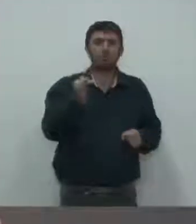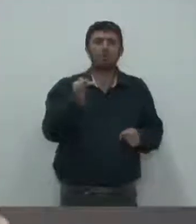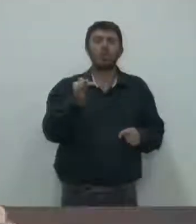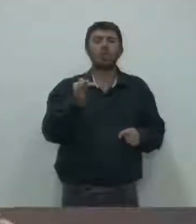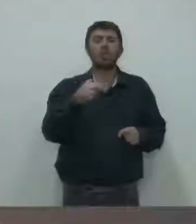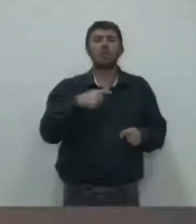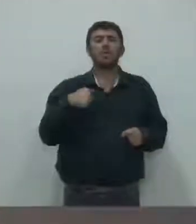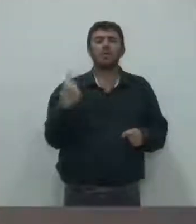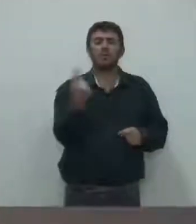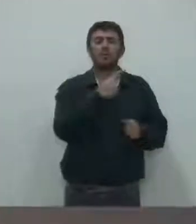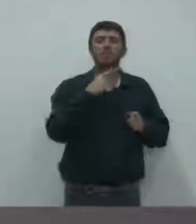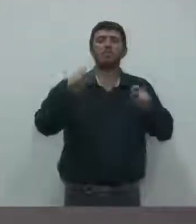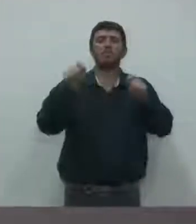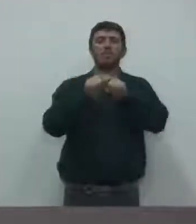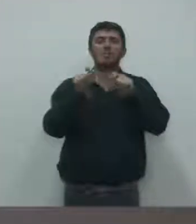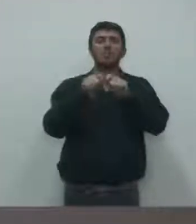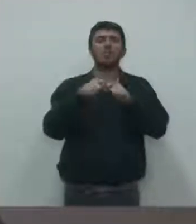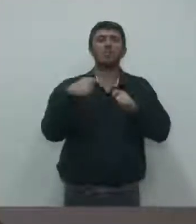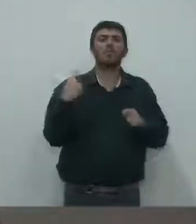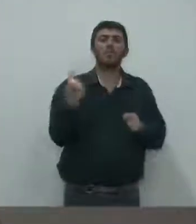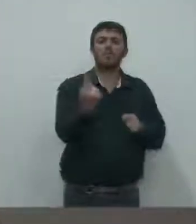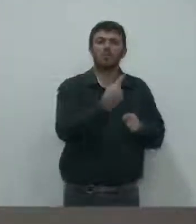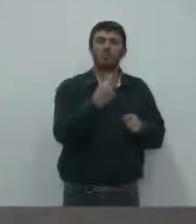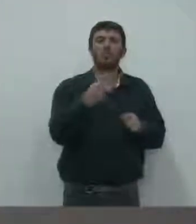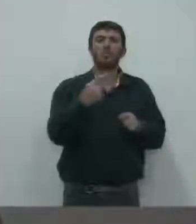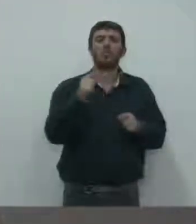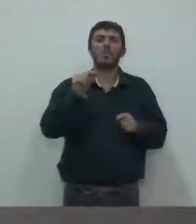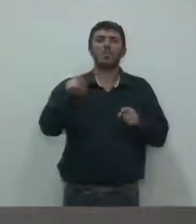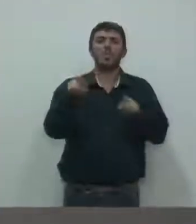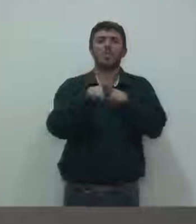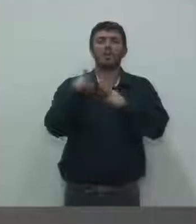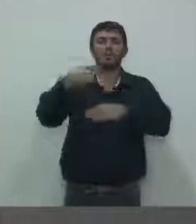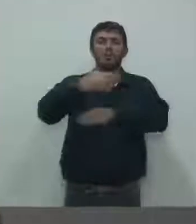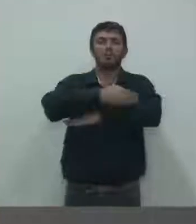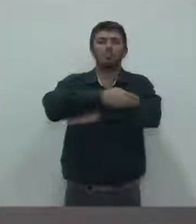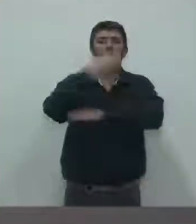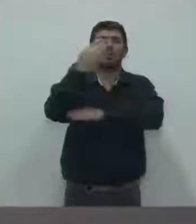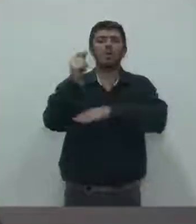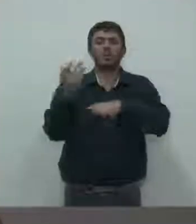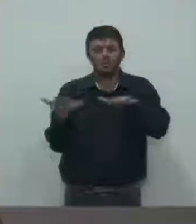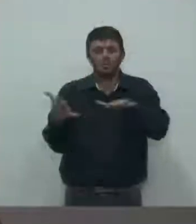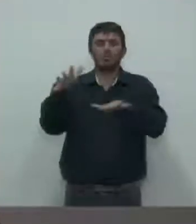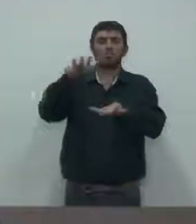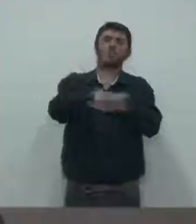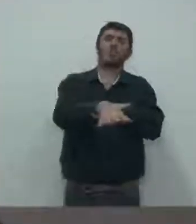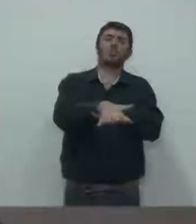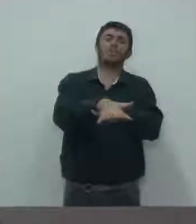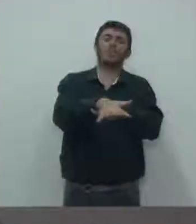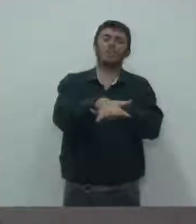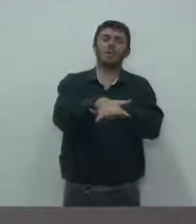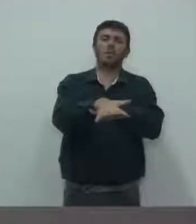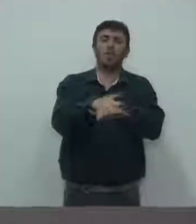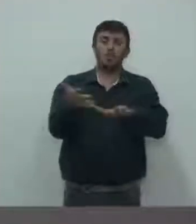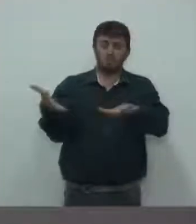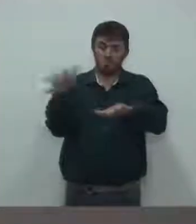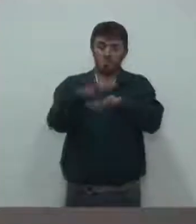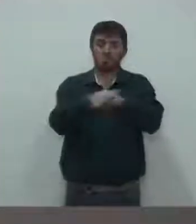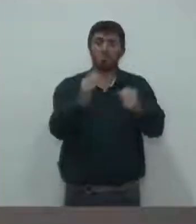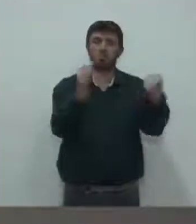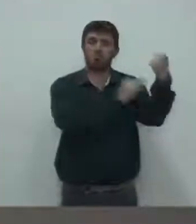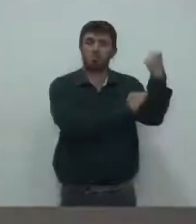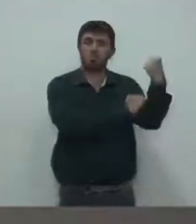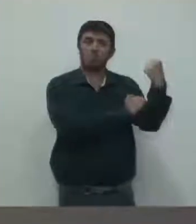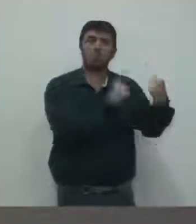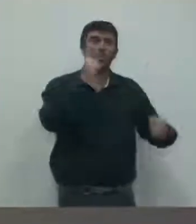cotação, para que sejam colocadas também ali na portaria o restante das inclusões. Porque hoje a força da inclusão não é o surdo,